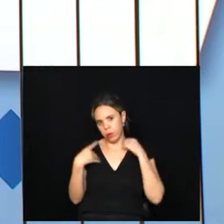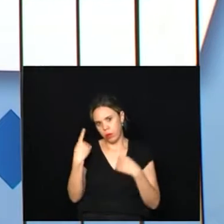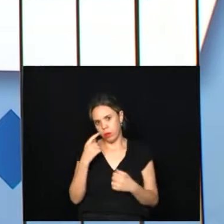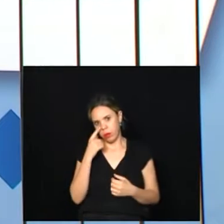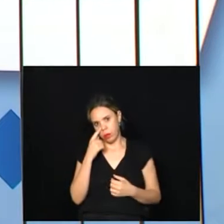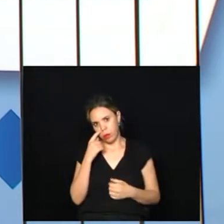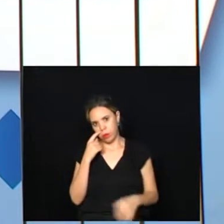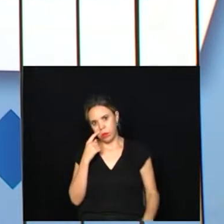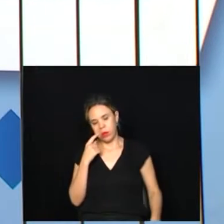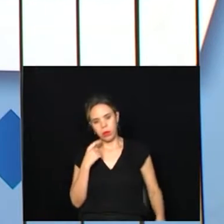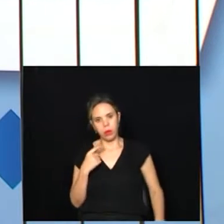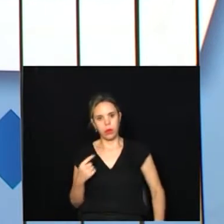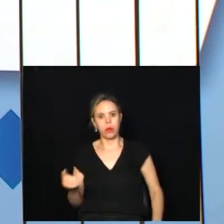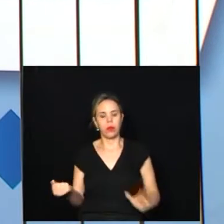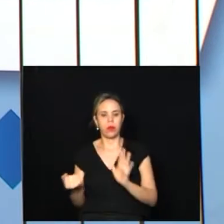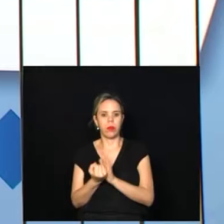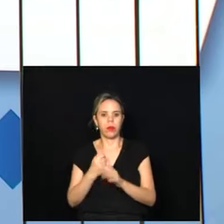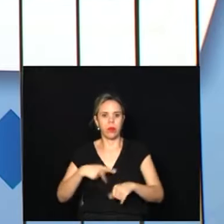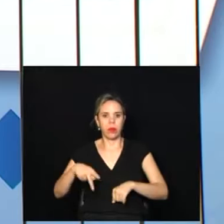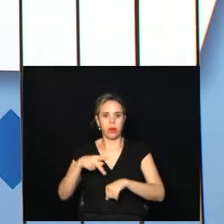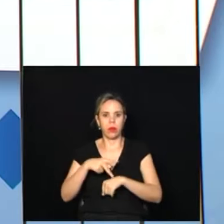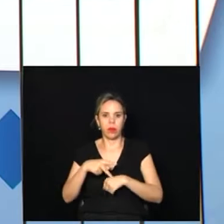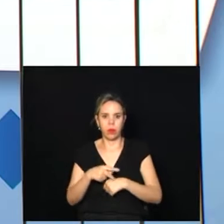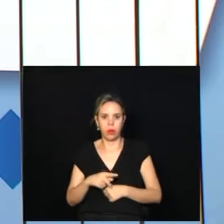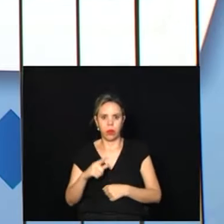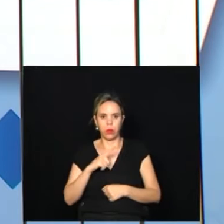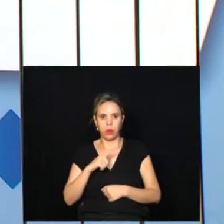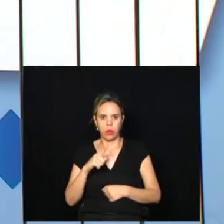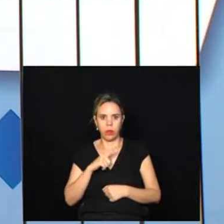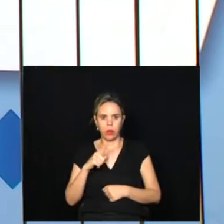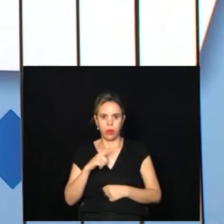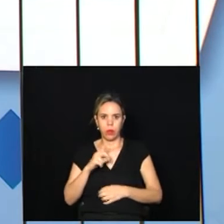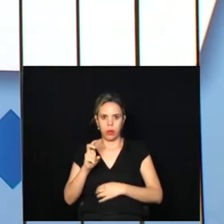horas registradas no país. Temos aí